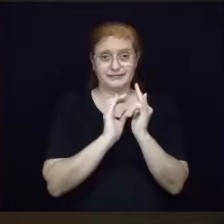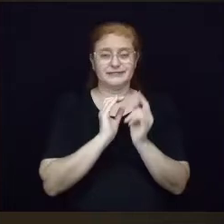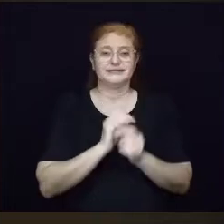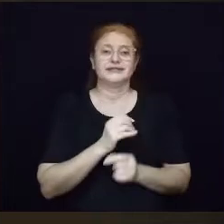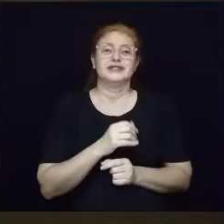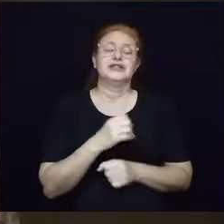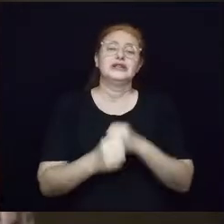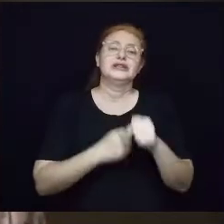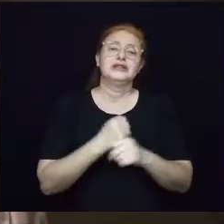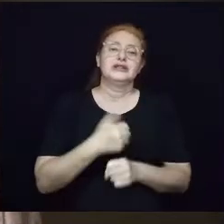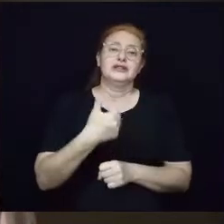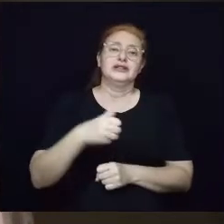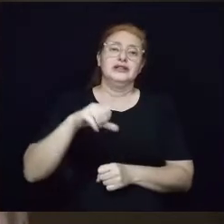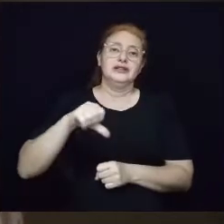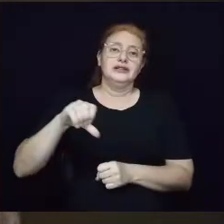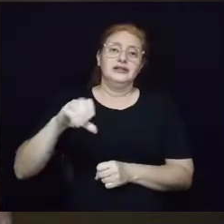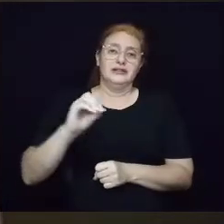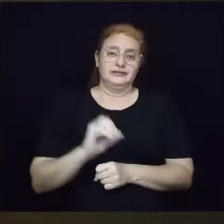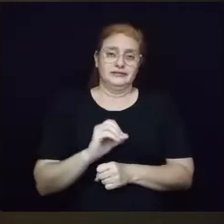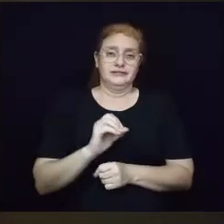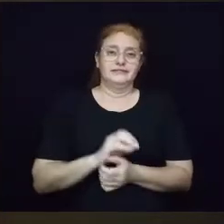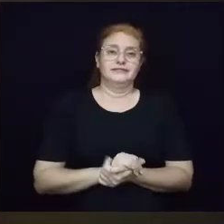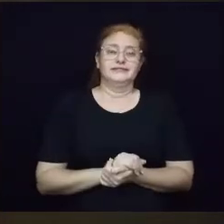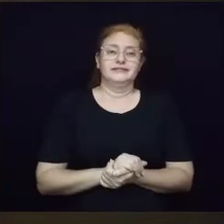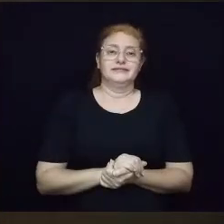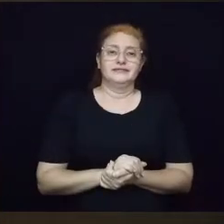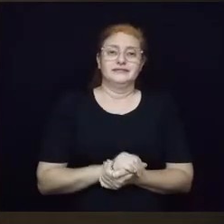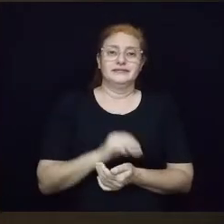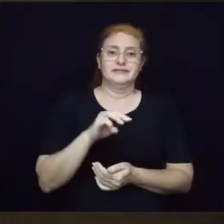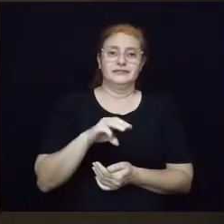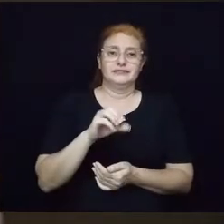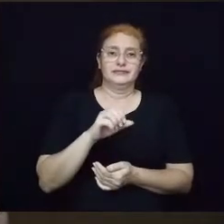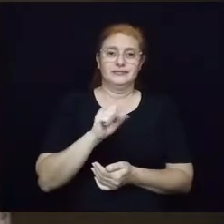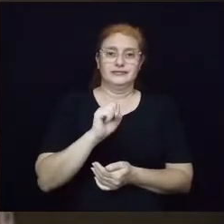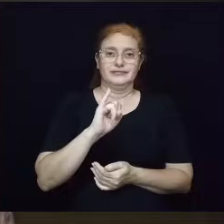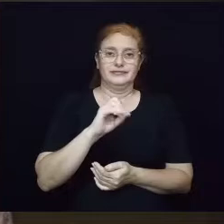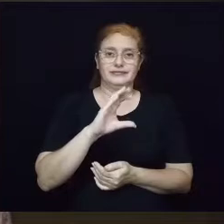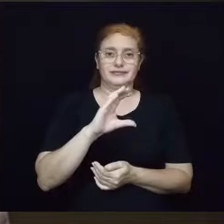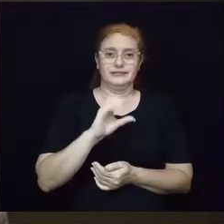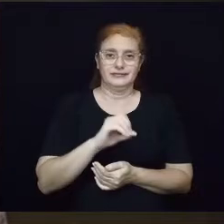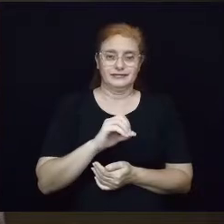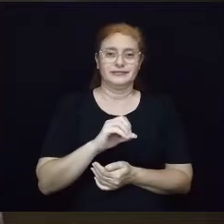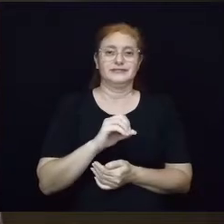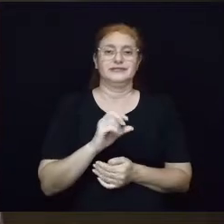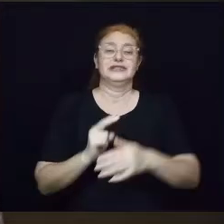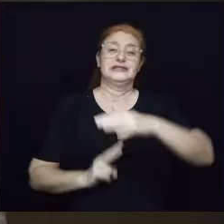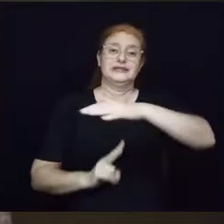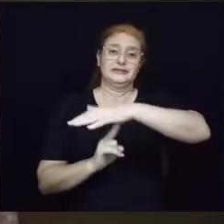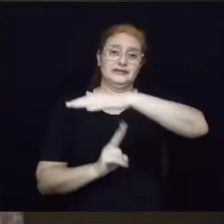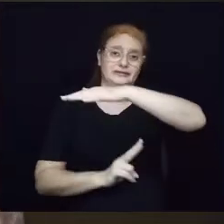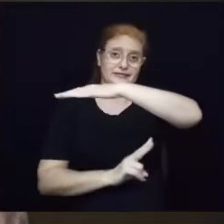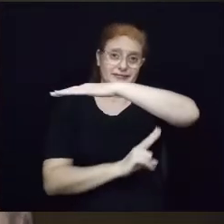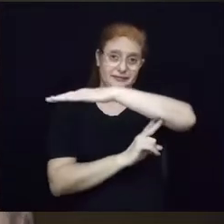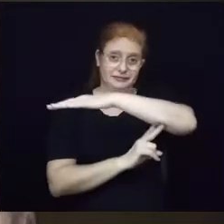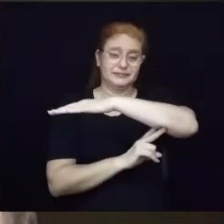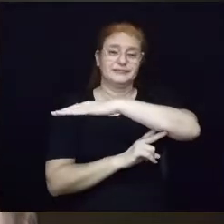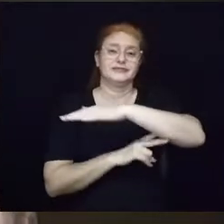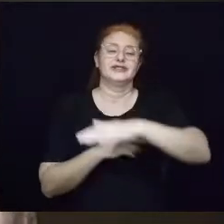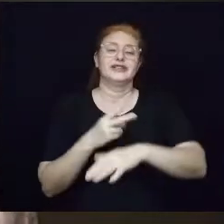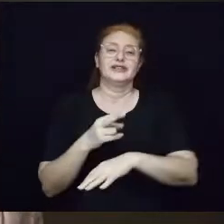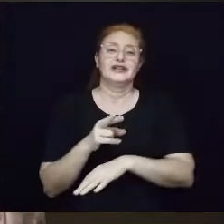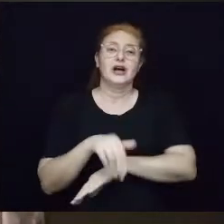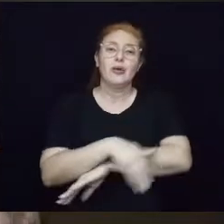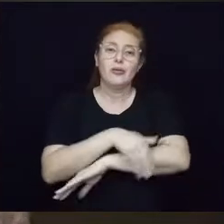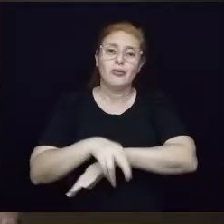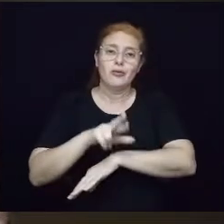de 1990, o Mosaico Iluminuras, exposto no viaduto Hildo Meneghetti, na Vasco